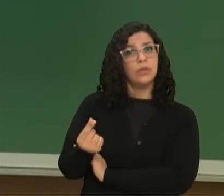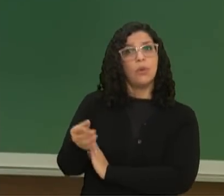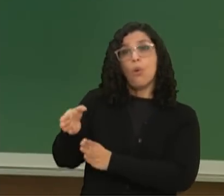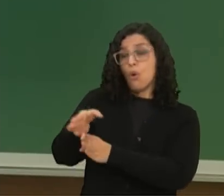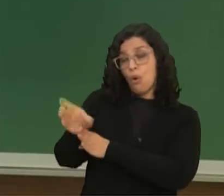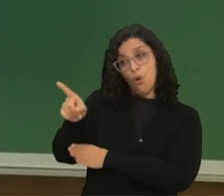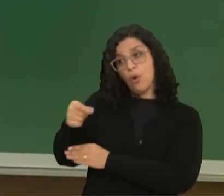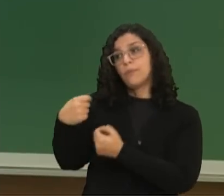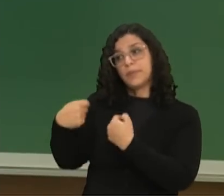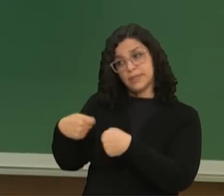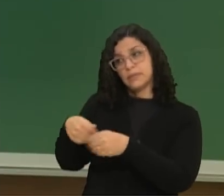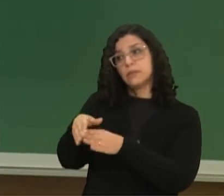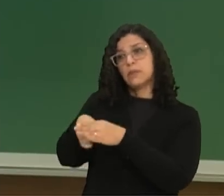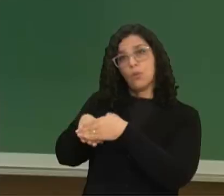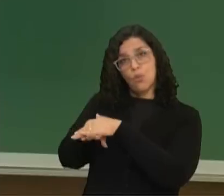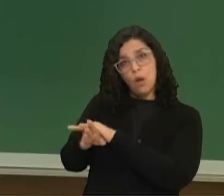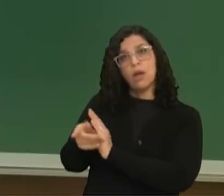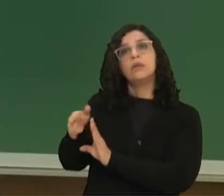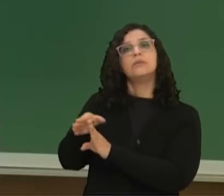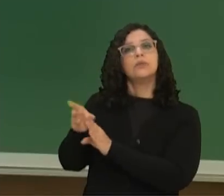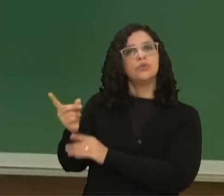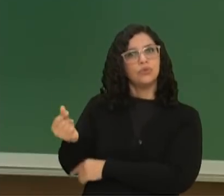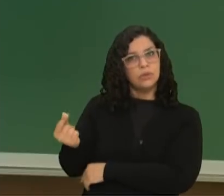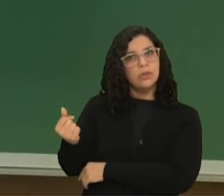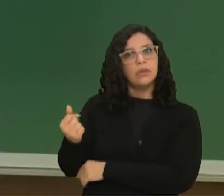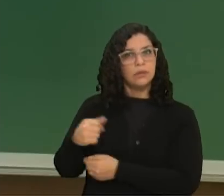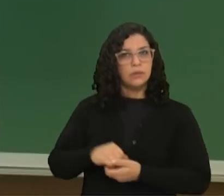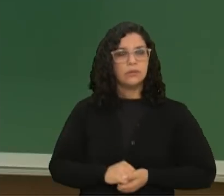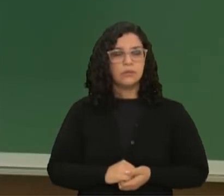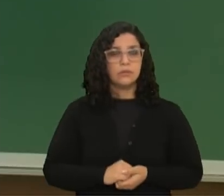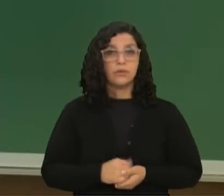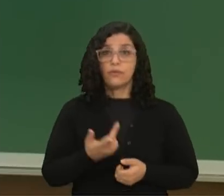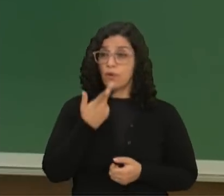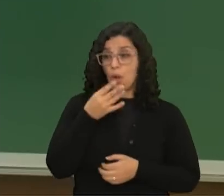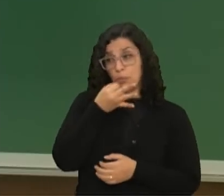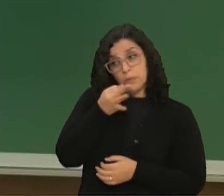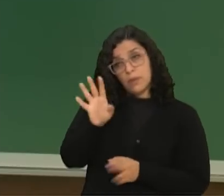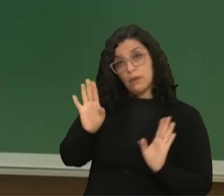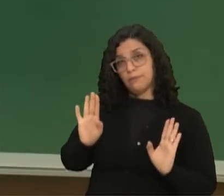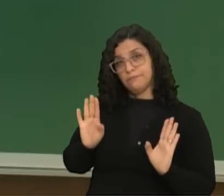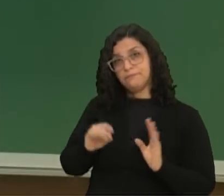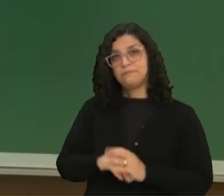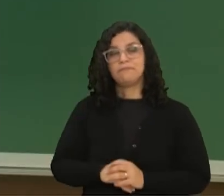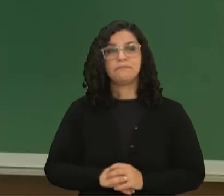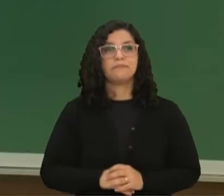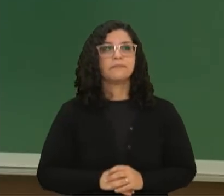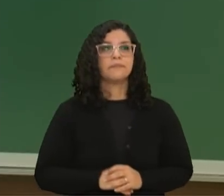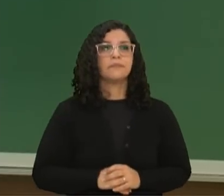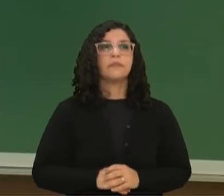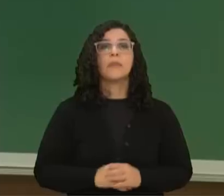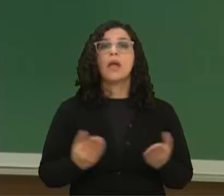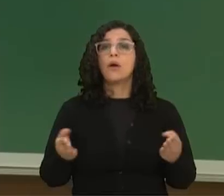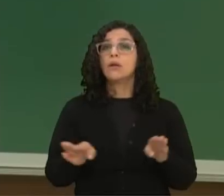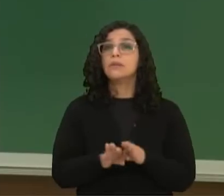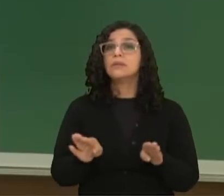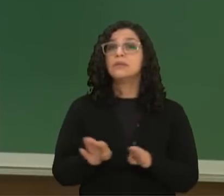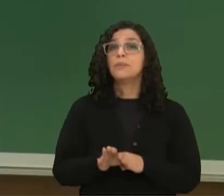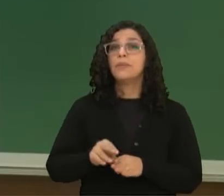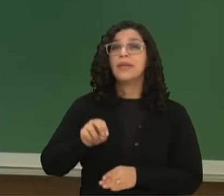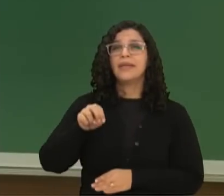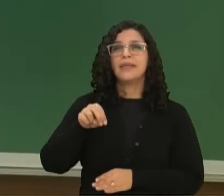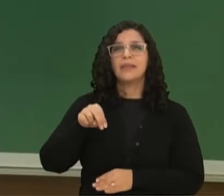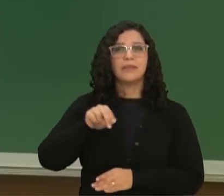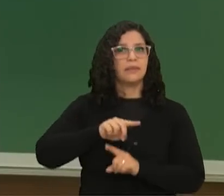estou dando. Eu acho que você deveria guardar dinheiro. Eu estou dando uma sugestão. E as formas negativas